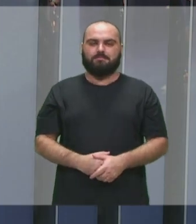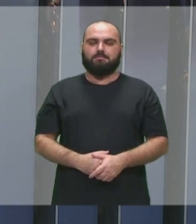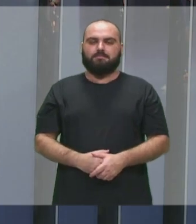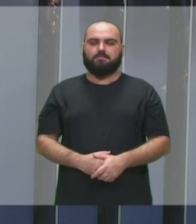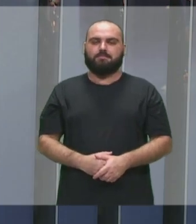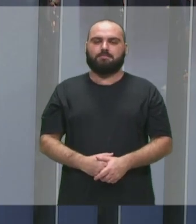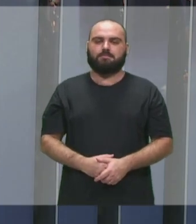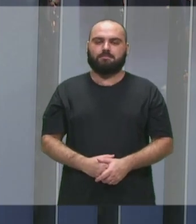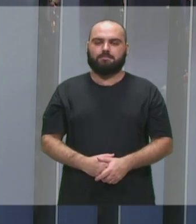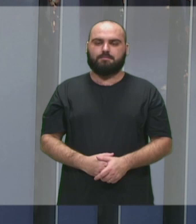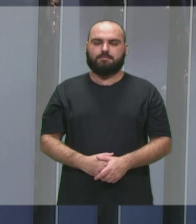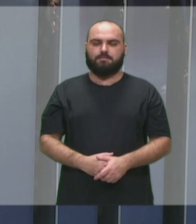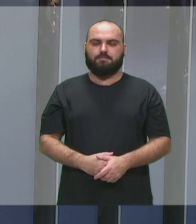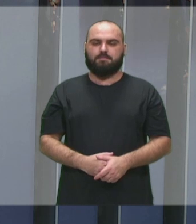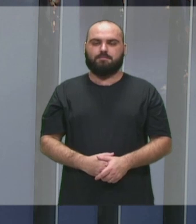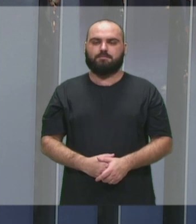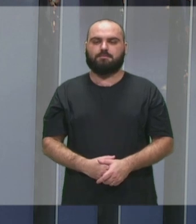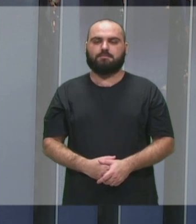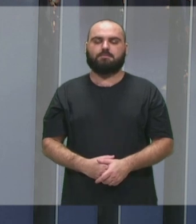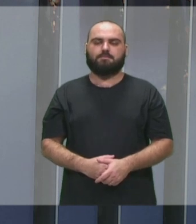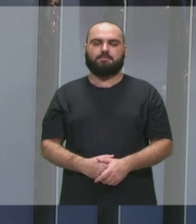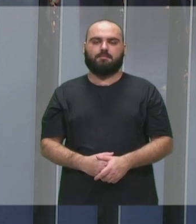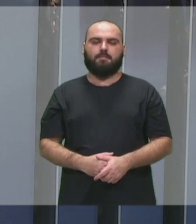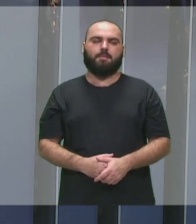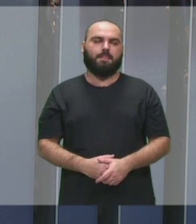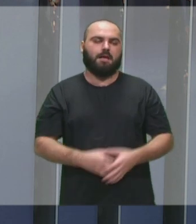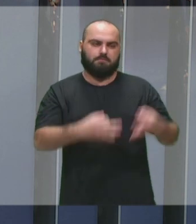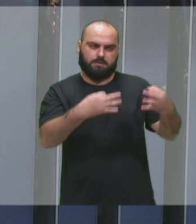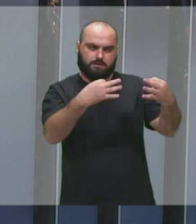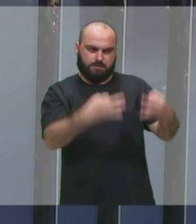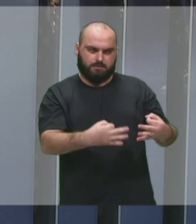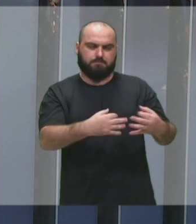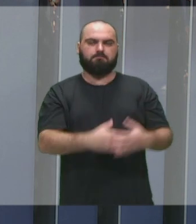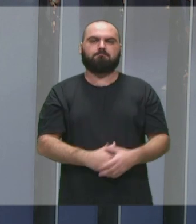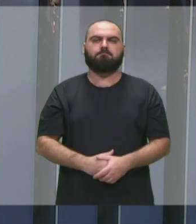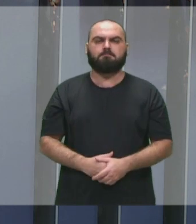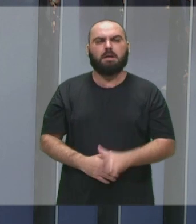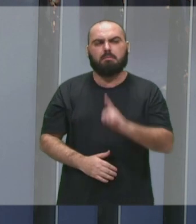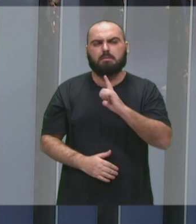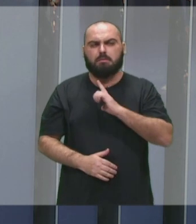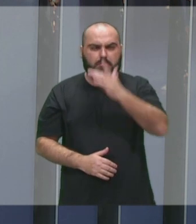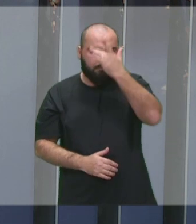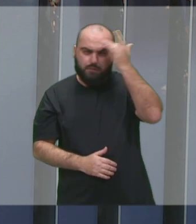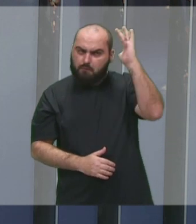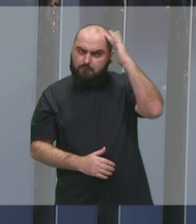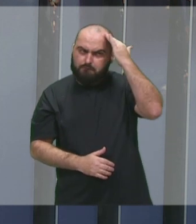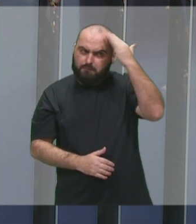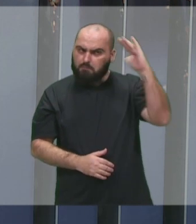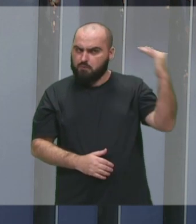Assim, muitos artistas, aqueles que já são artistas já consagrados e tal,